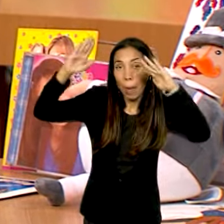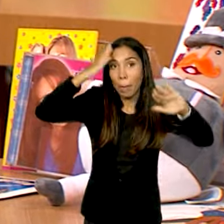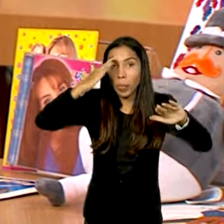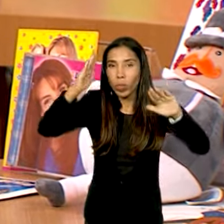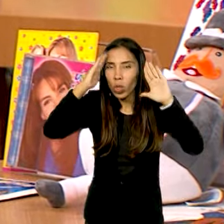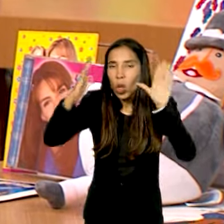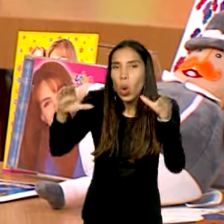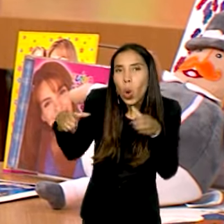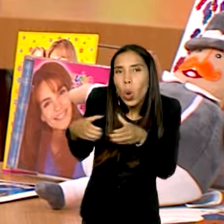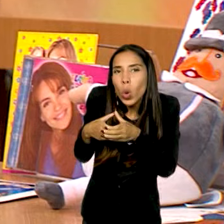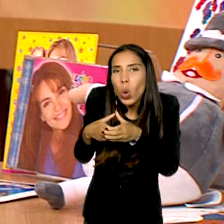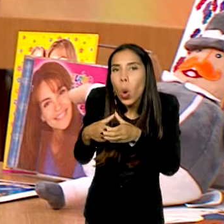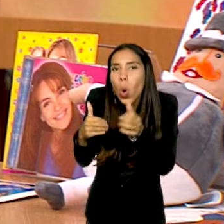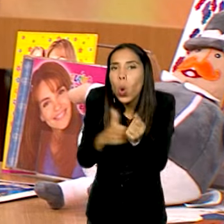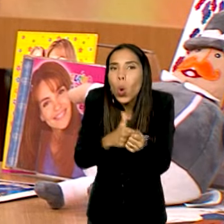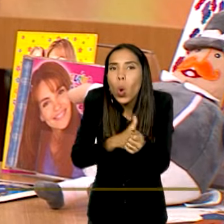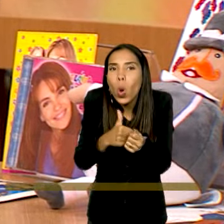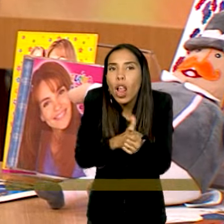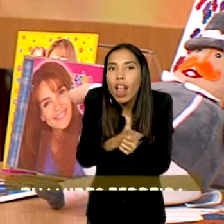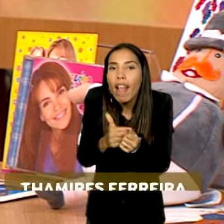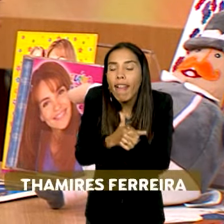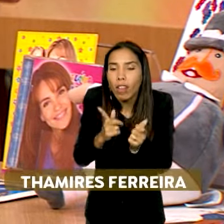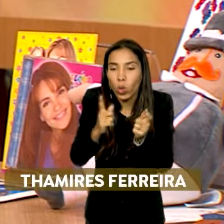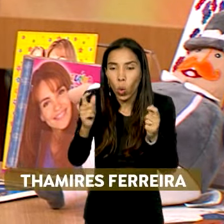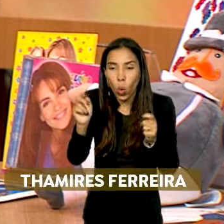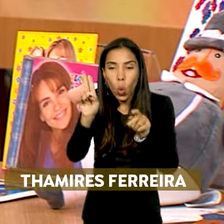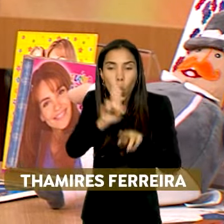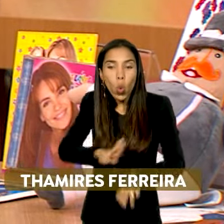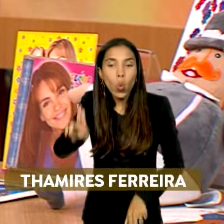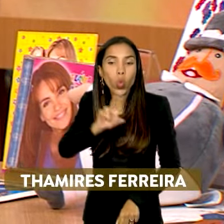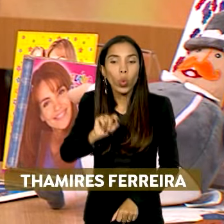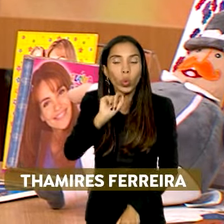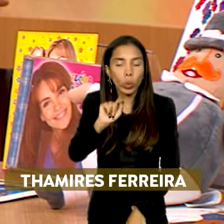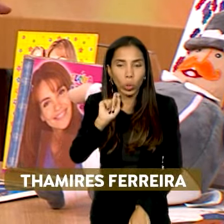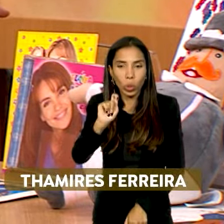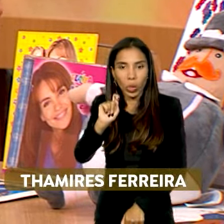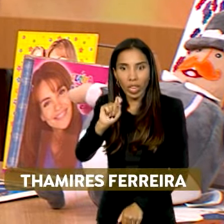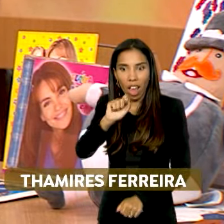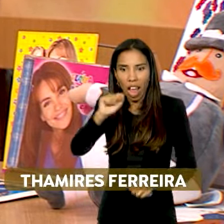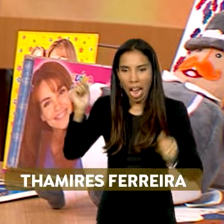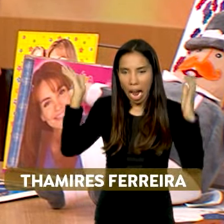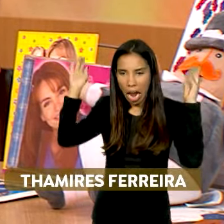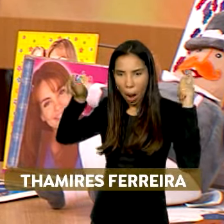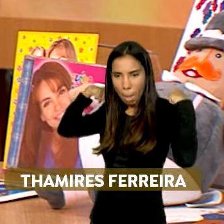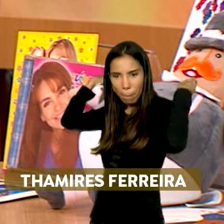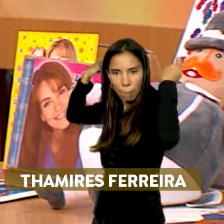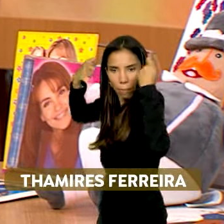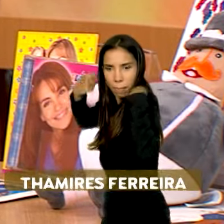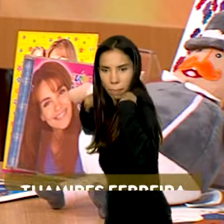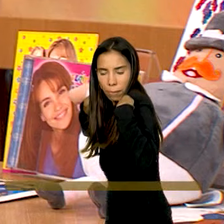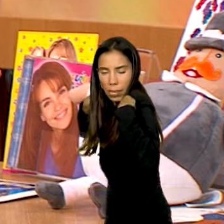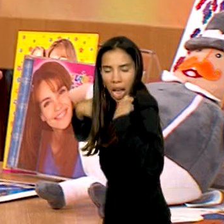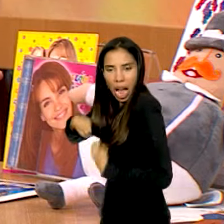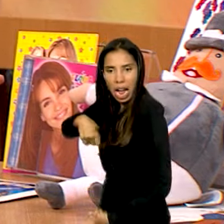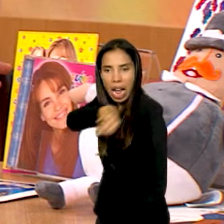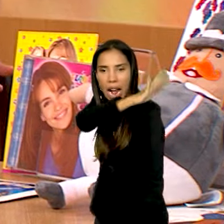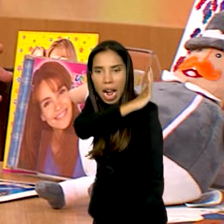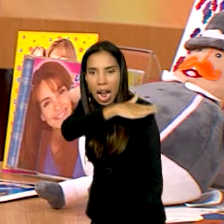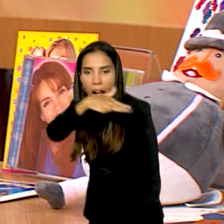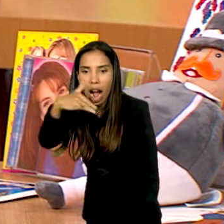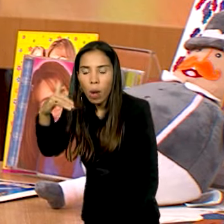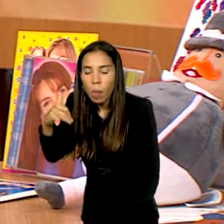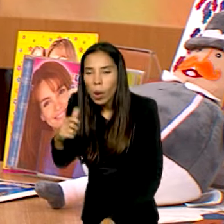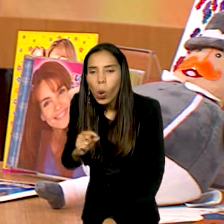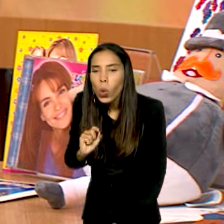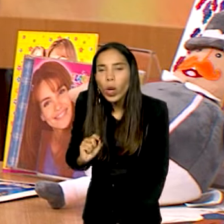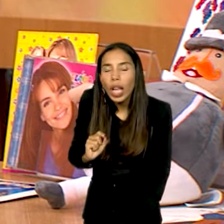mirabolantes no clubinho secreto. Eles vestem as suas capas super equipadas e se tornam os detetives do prédio azul.